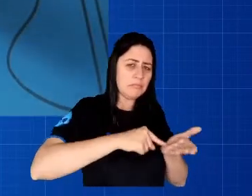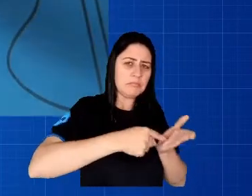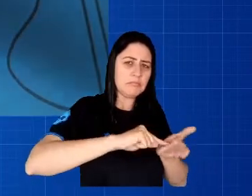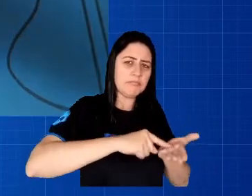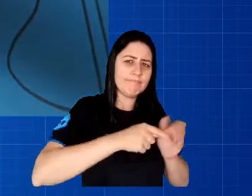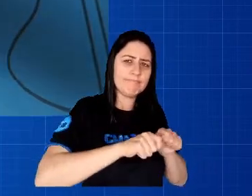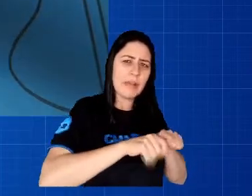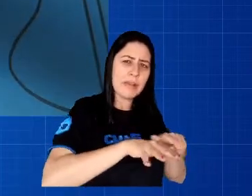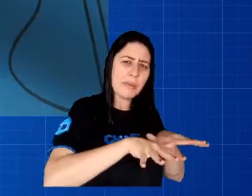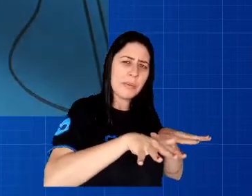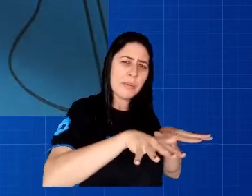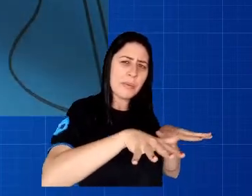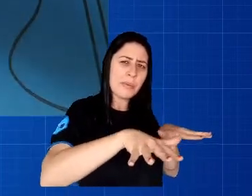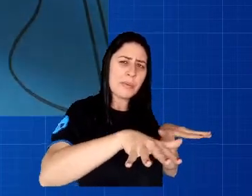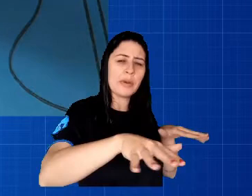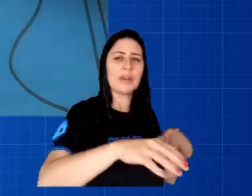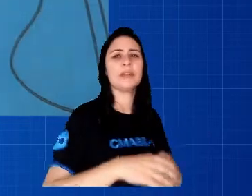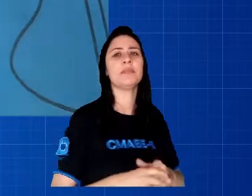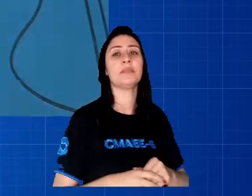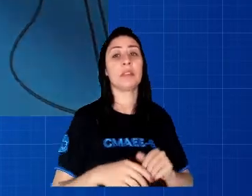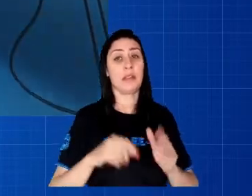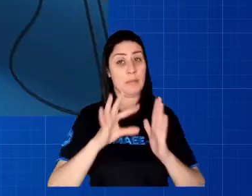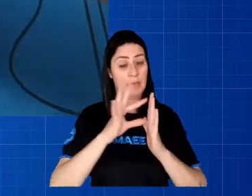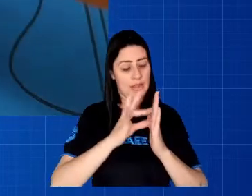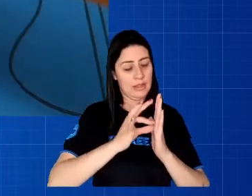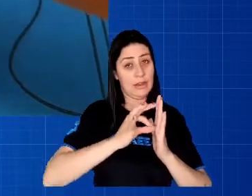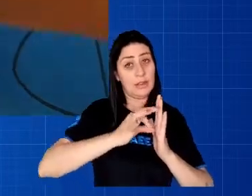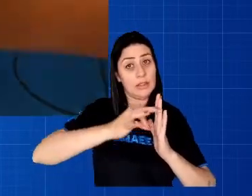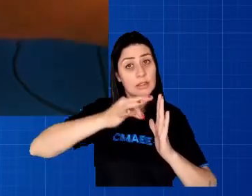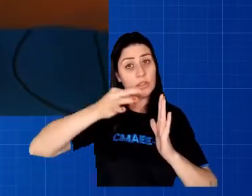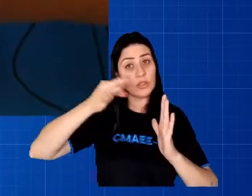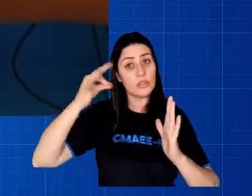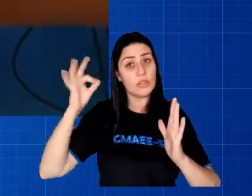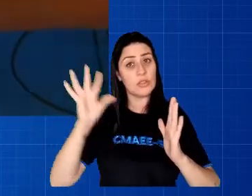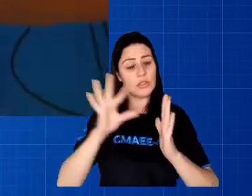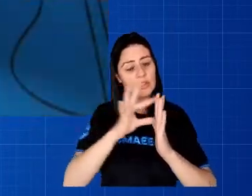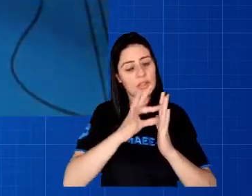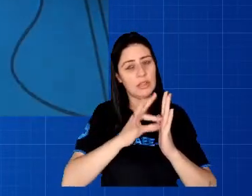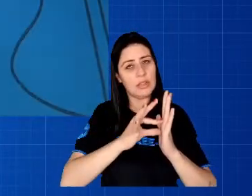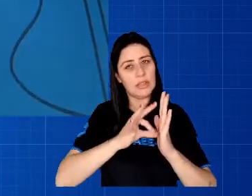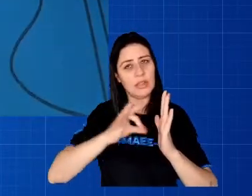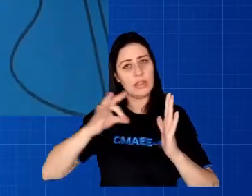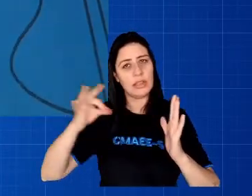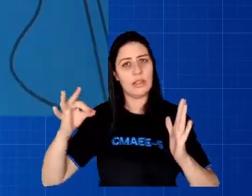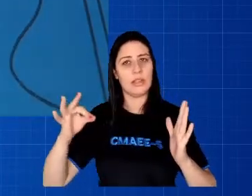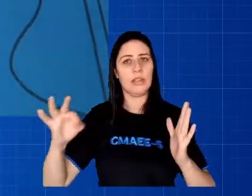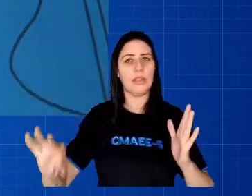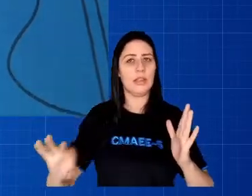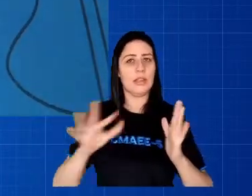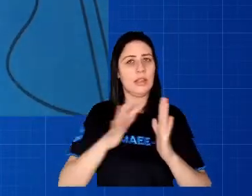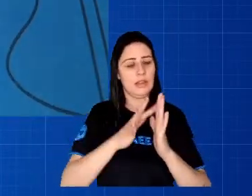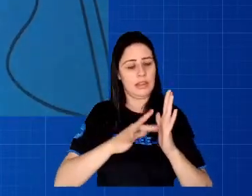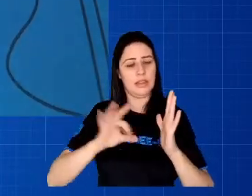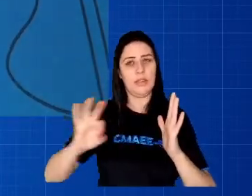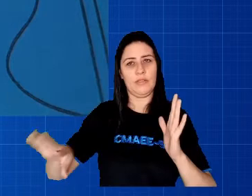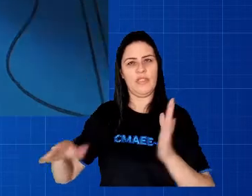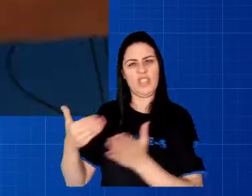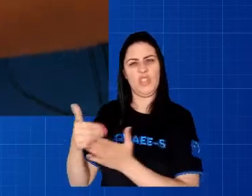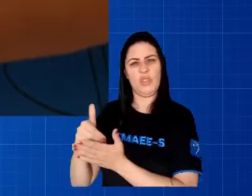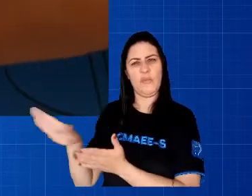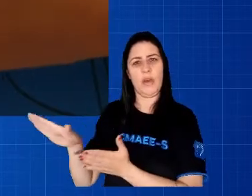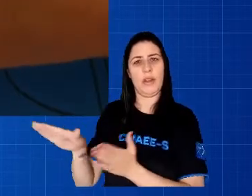dedo. Tire a pelezinha e coloque sobre o papel. A pelezinha você coloca do